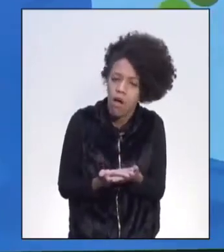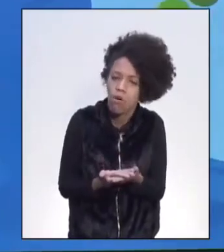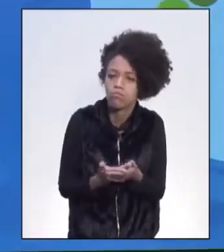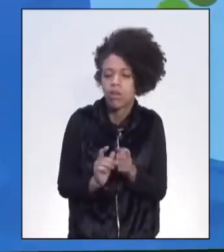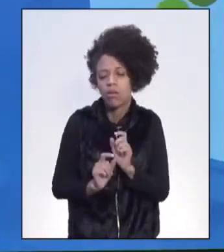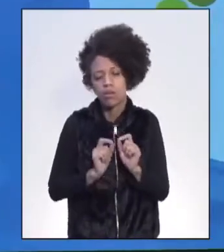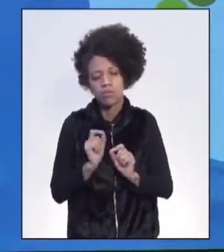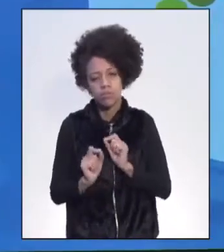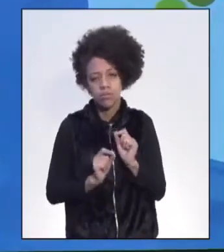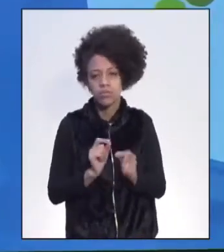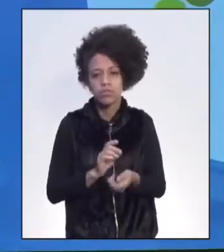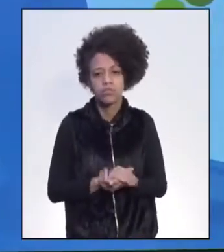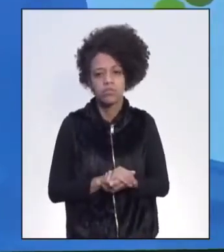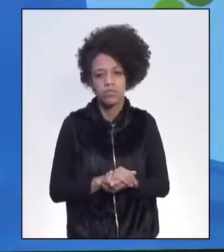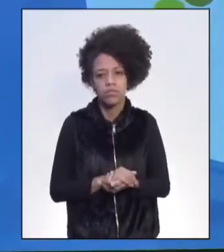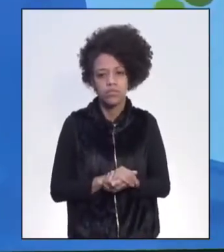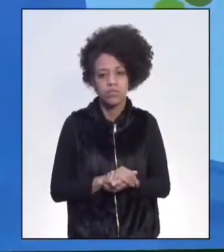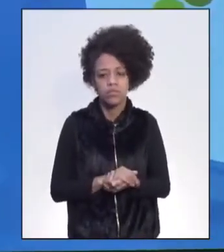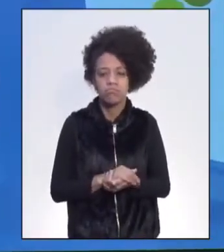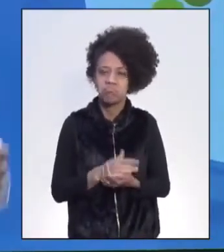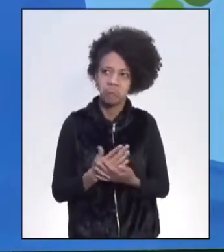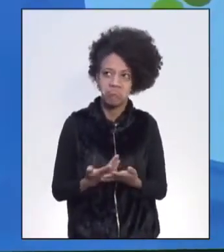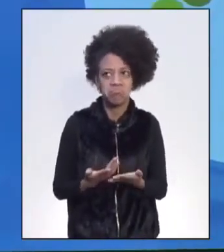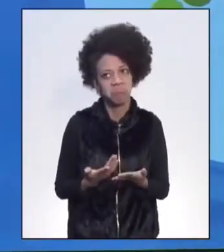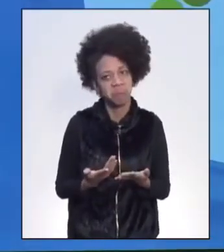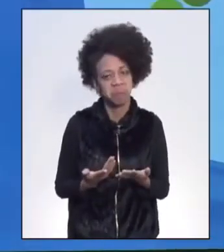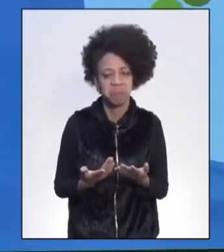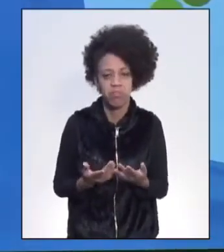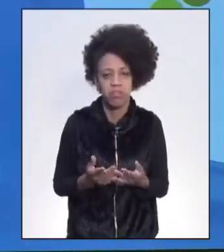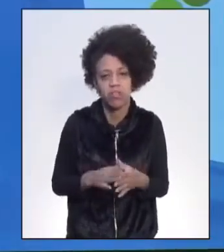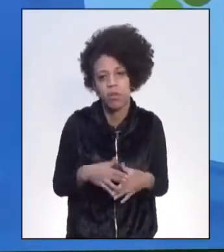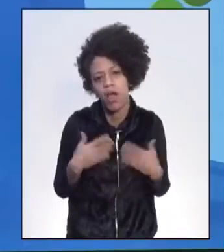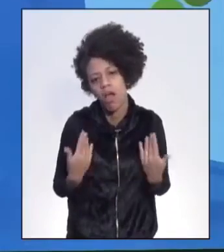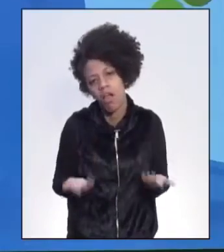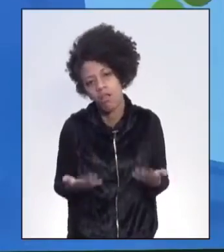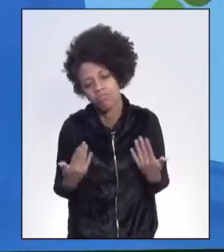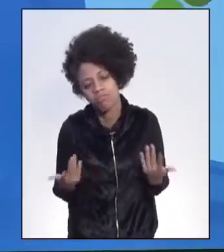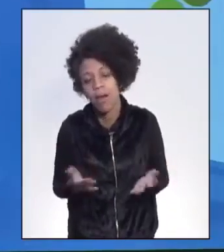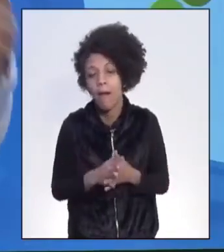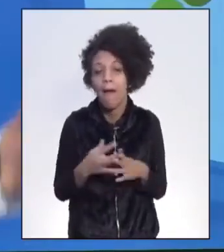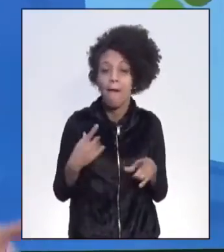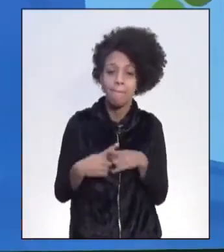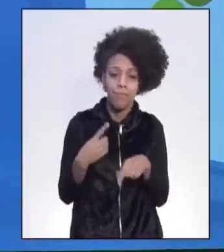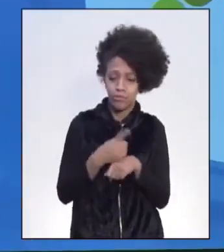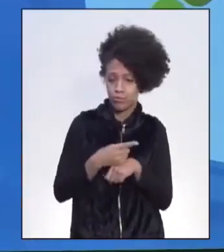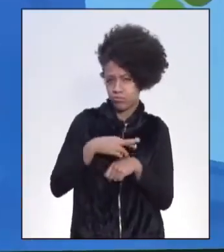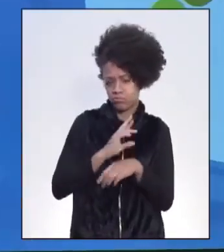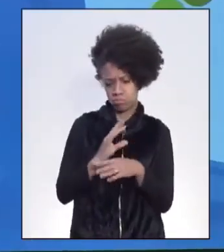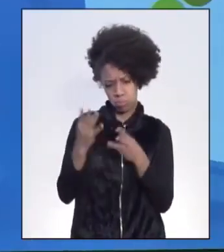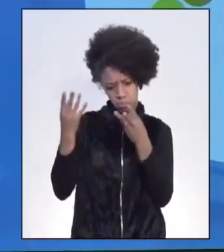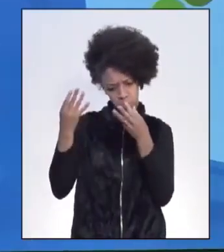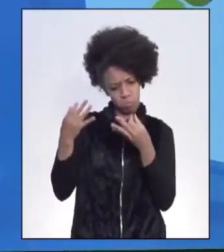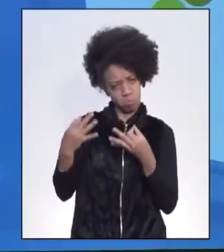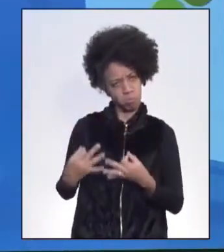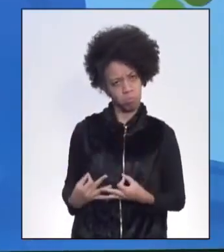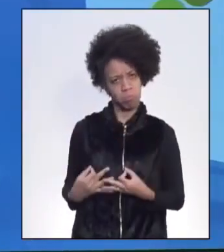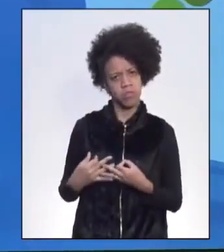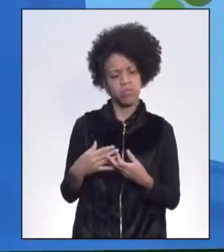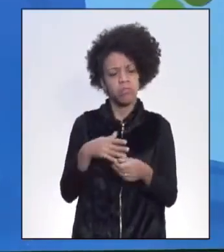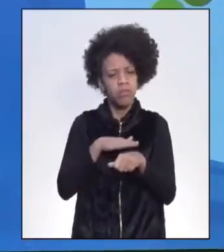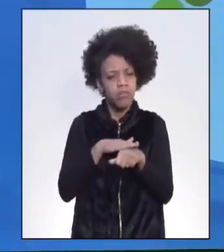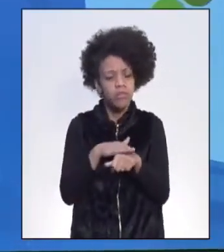coisinha talvez não tão assim solta como a doutora falou, porque ela tem toda aquela propriedade para falar sobre